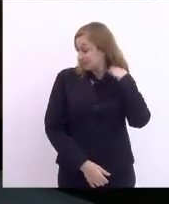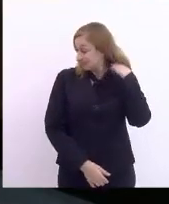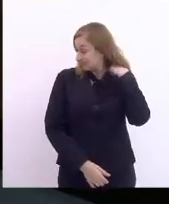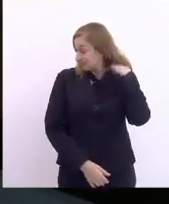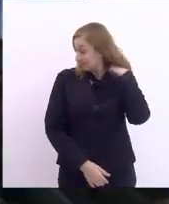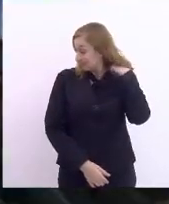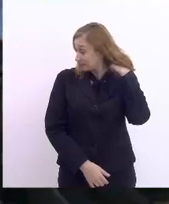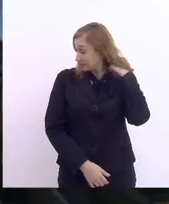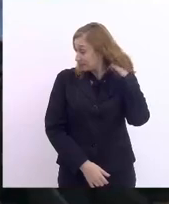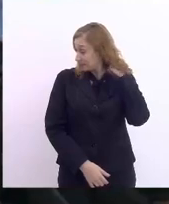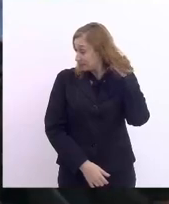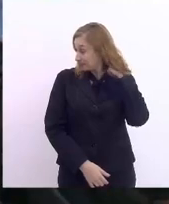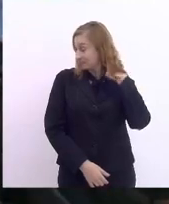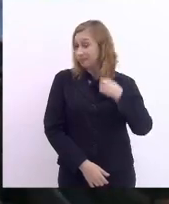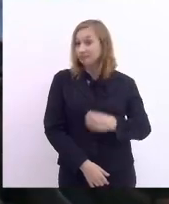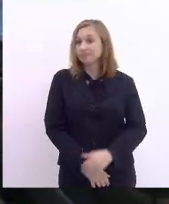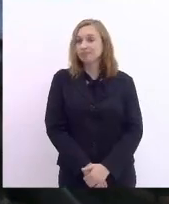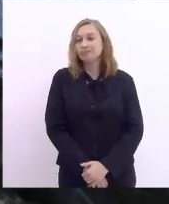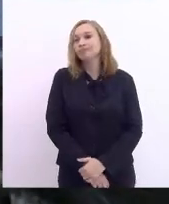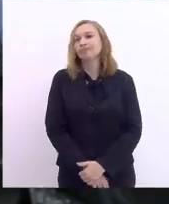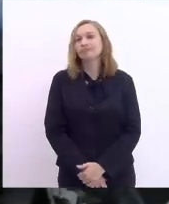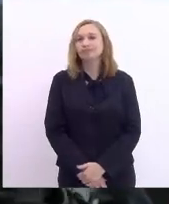E aí